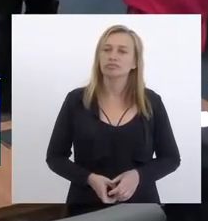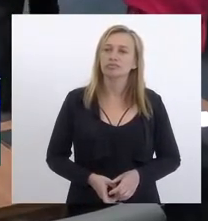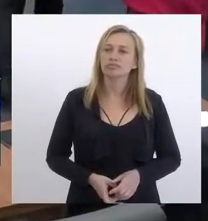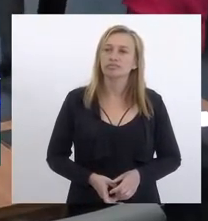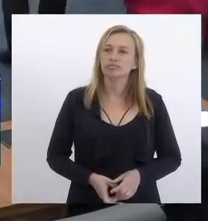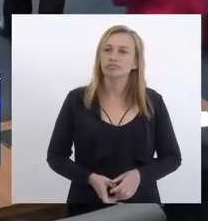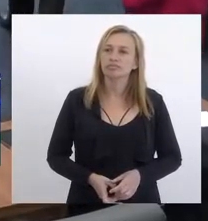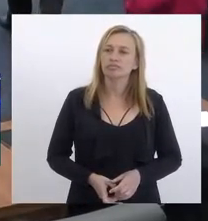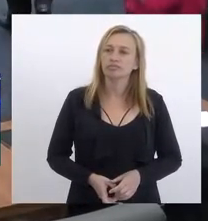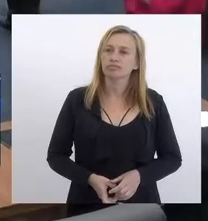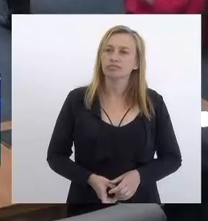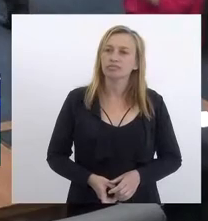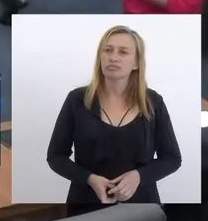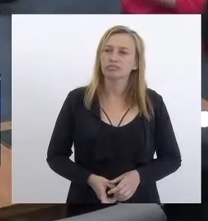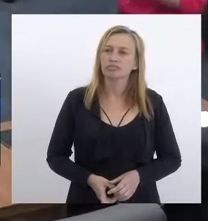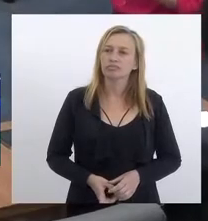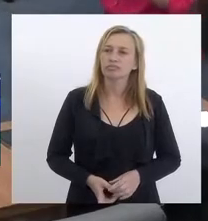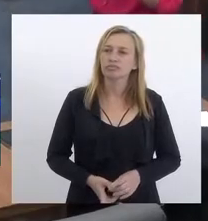Qual a comissão?